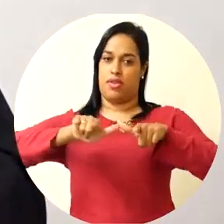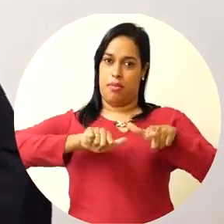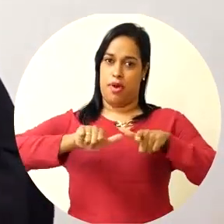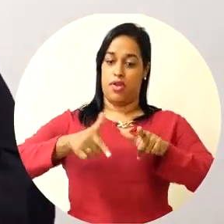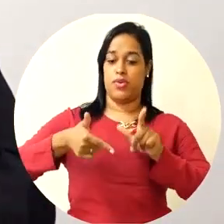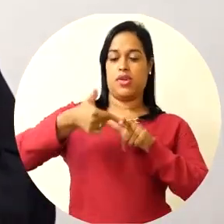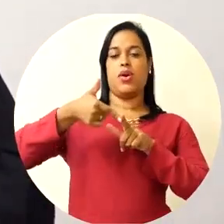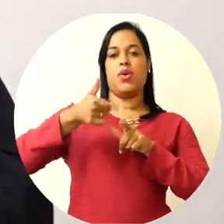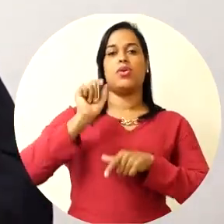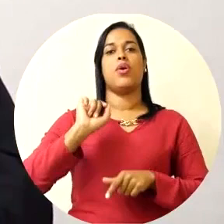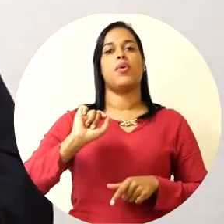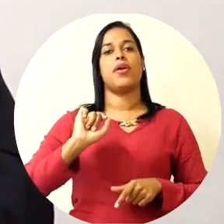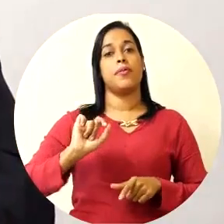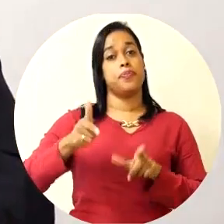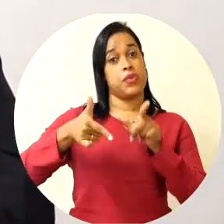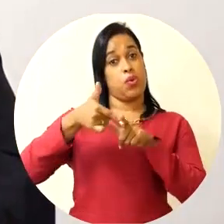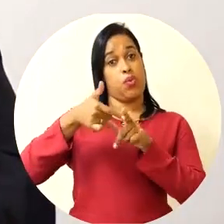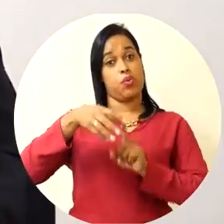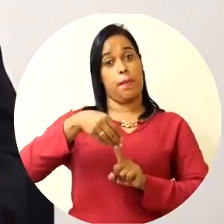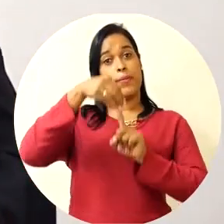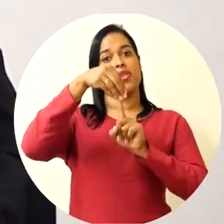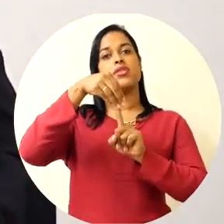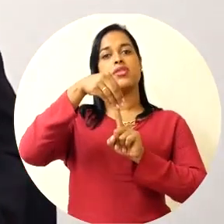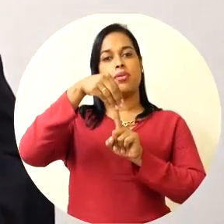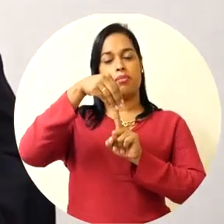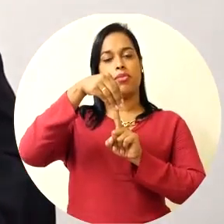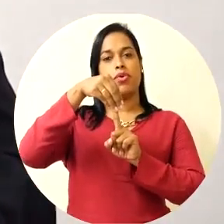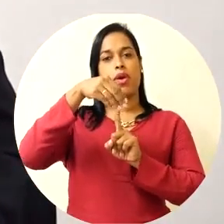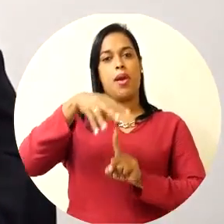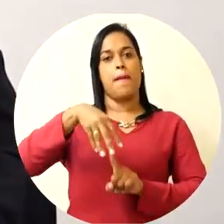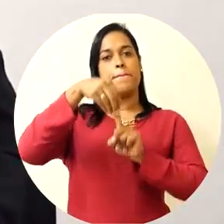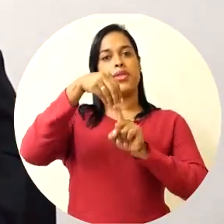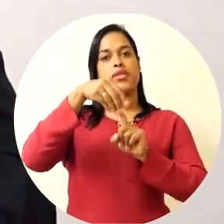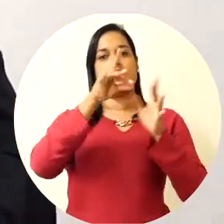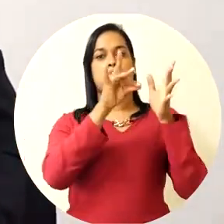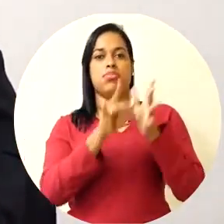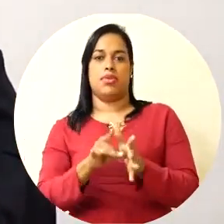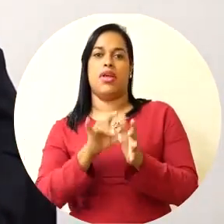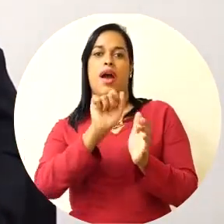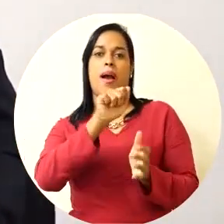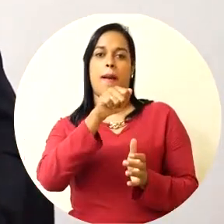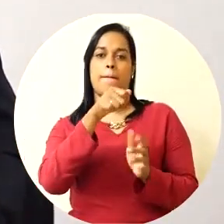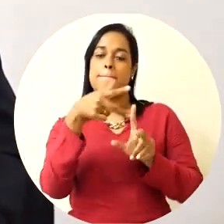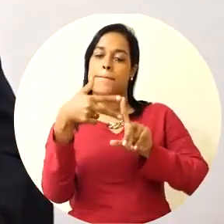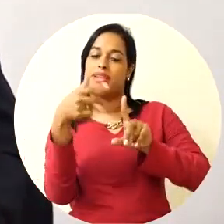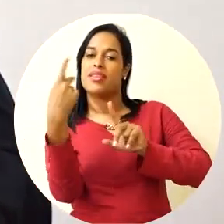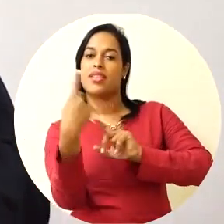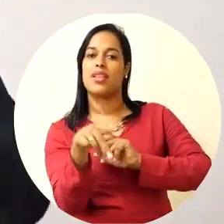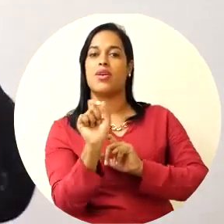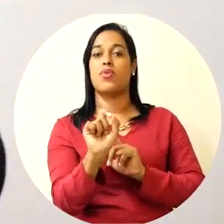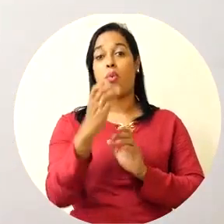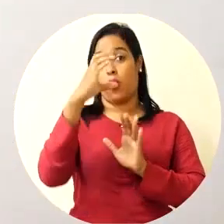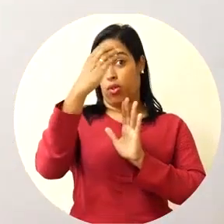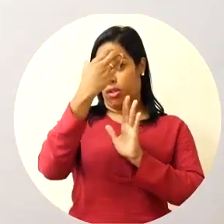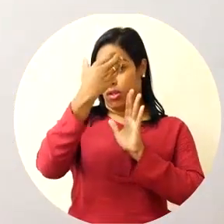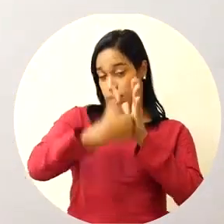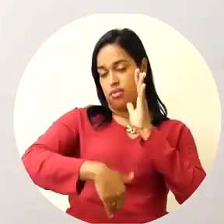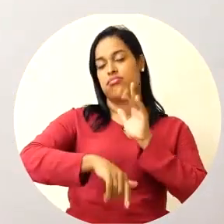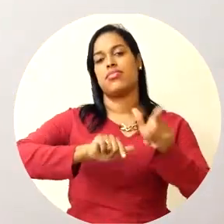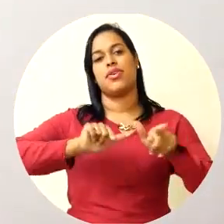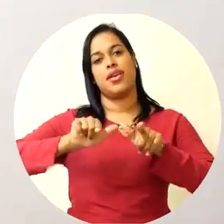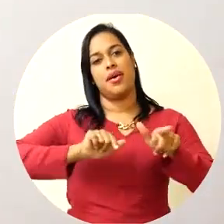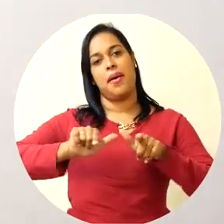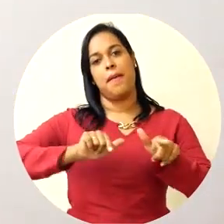Trabalho. Segundo ponto, segundo princípio, melhor dizendo, princípio da aplicação da norma mais favorável. No contrato